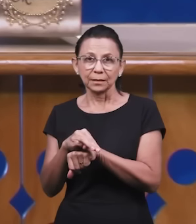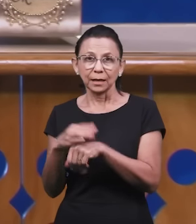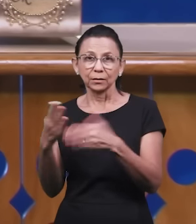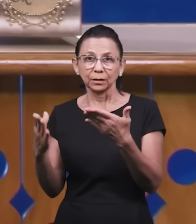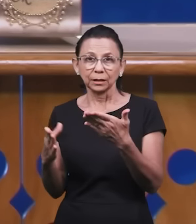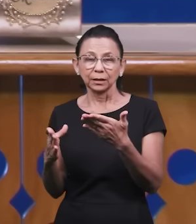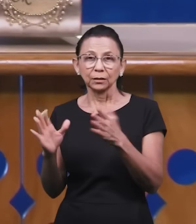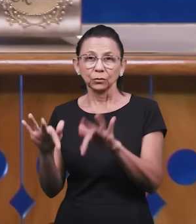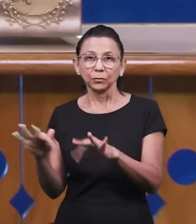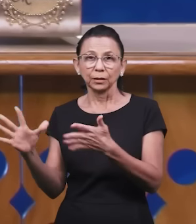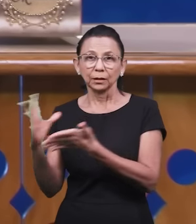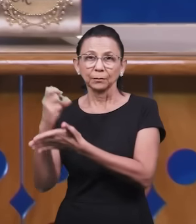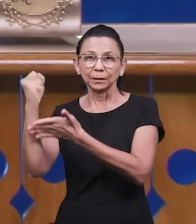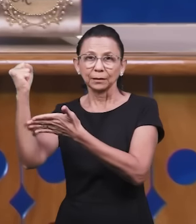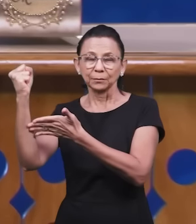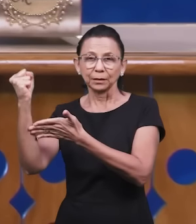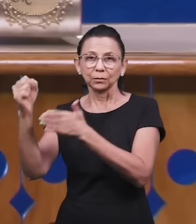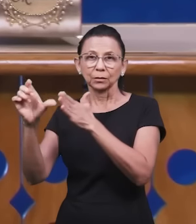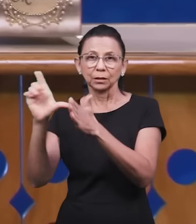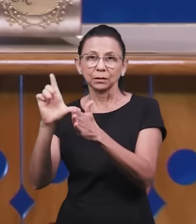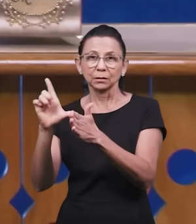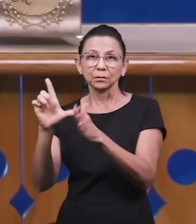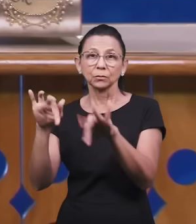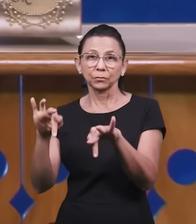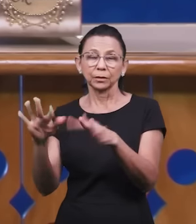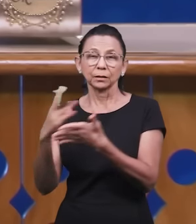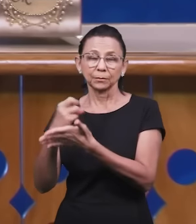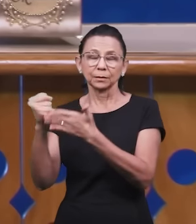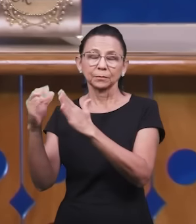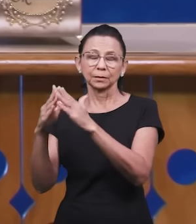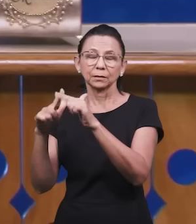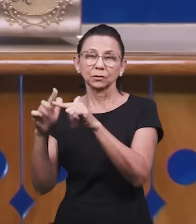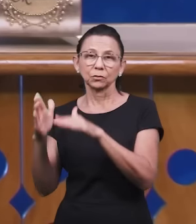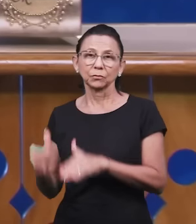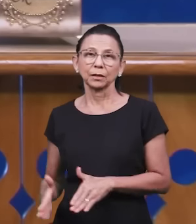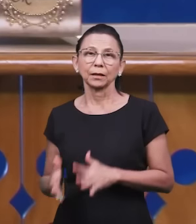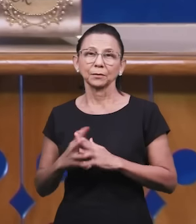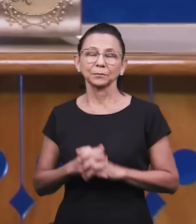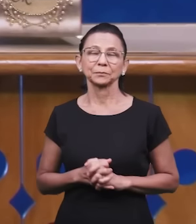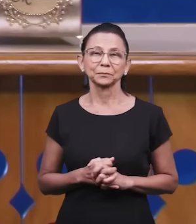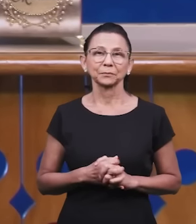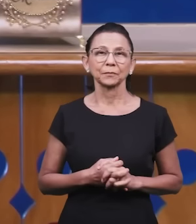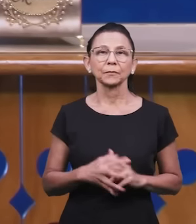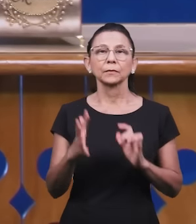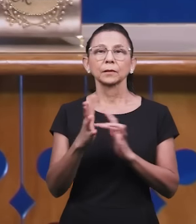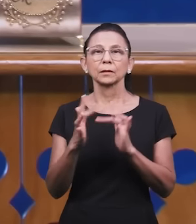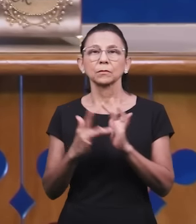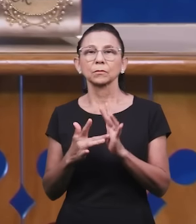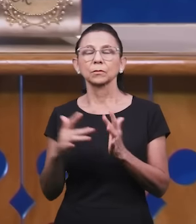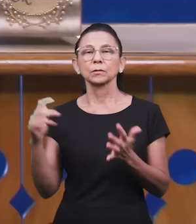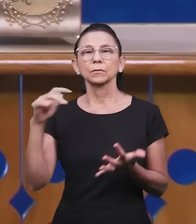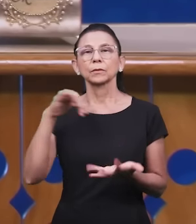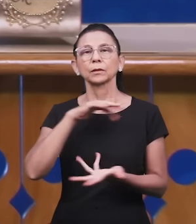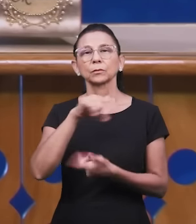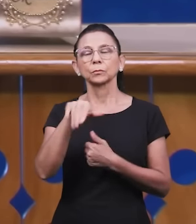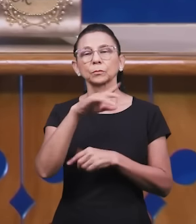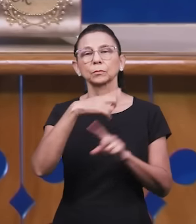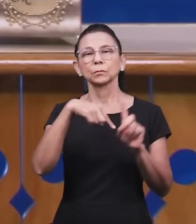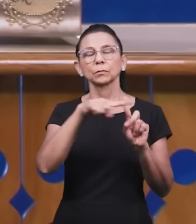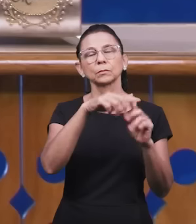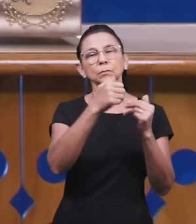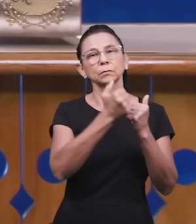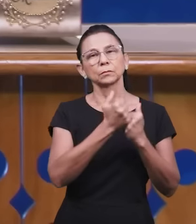alcançar. Os mistérios do universo não levam a uma transcendência à vida eterna. Mas Jesus veio para nos dar vida,